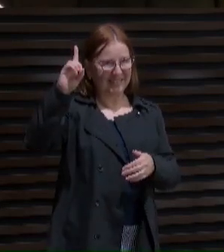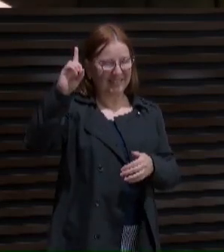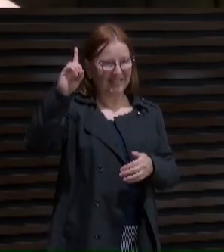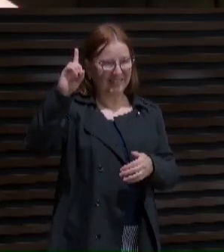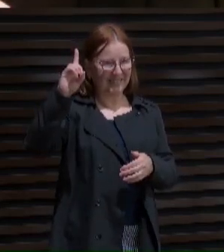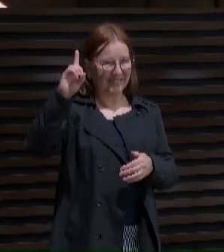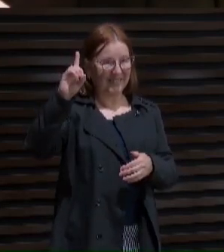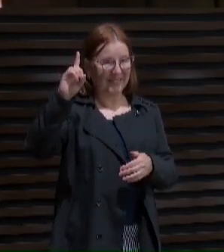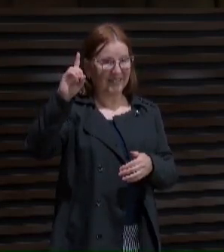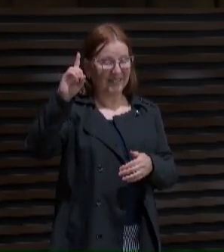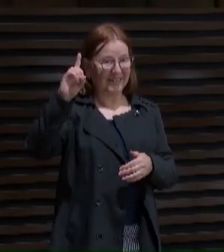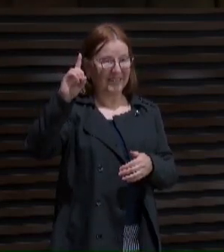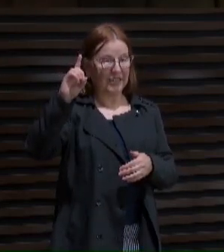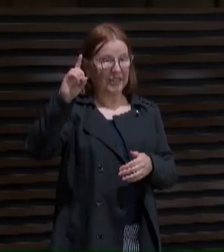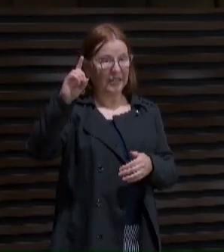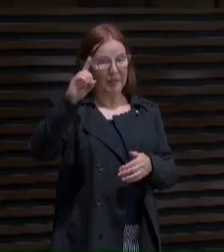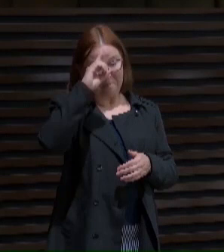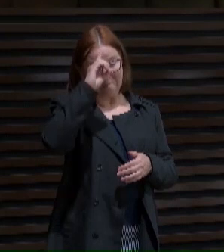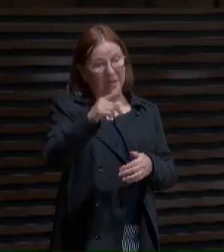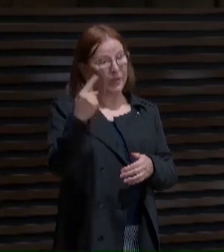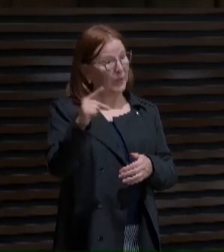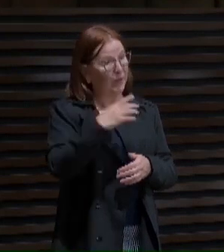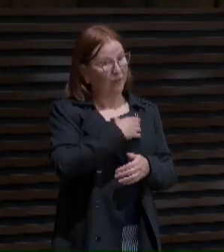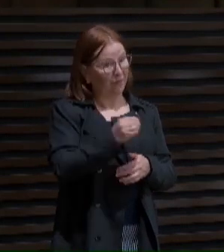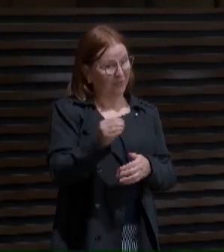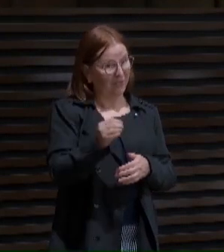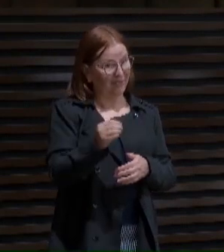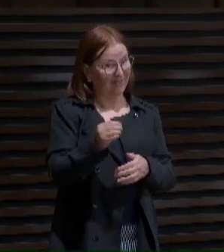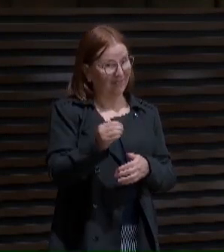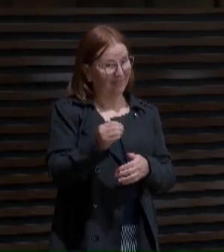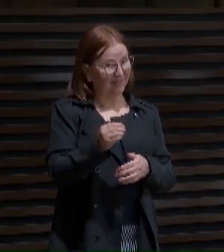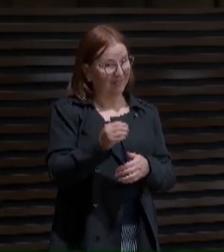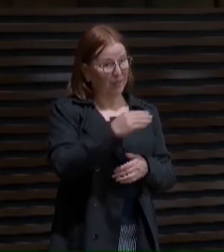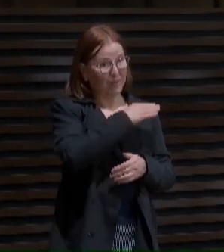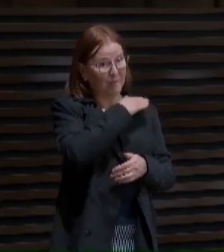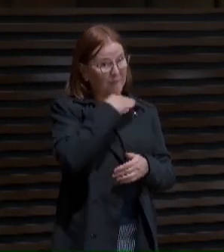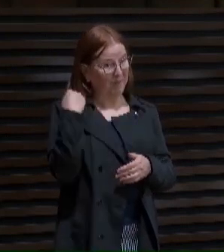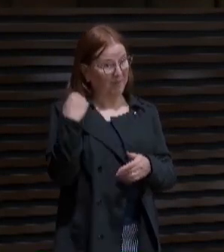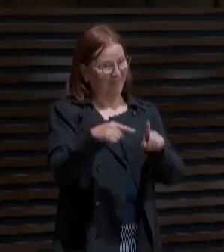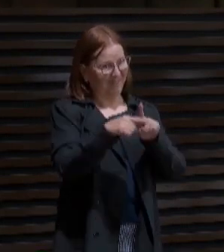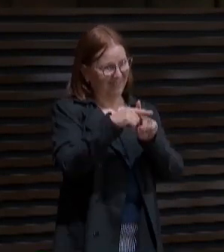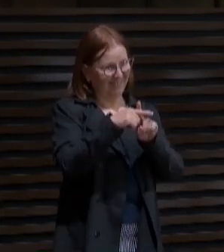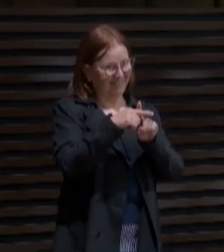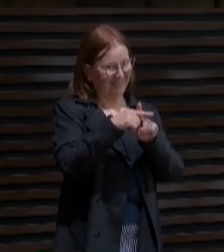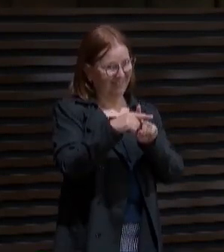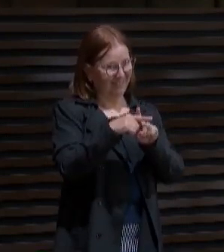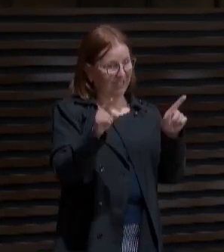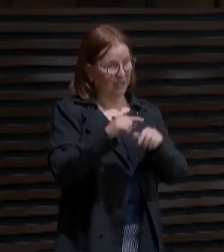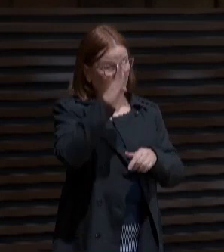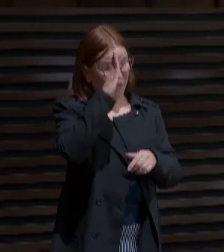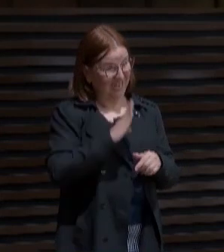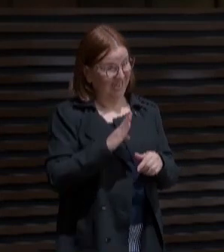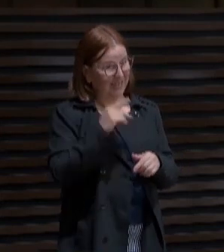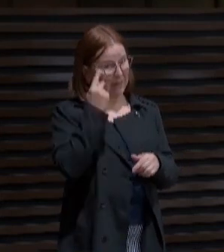dele precisou vir e pagar com a sua própria vida. Não foi de graça para Deus,